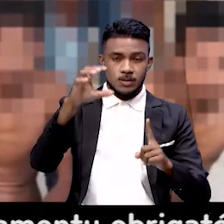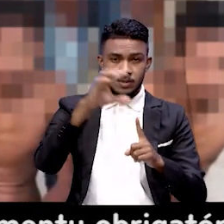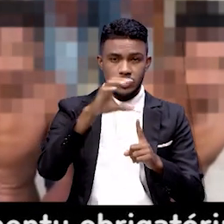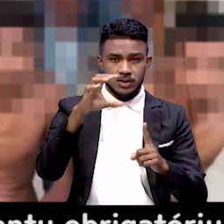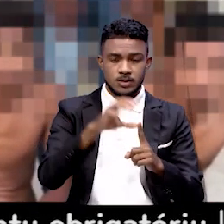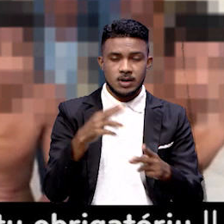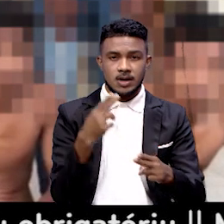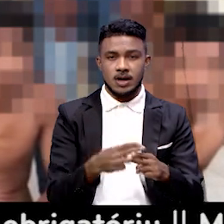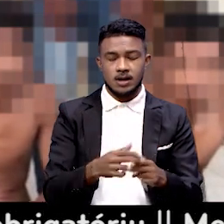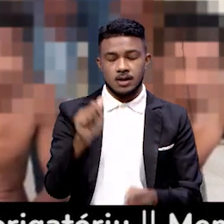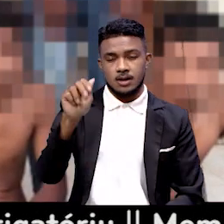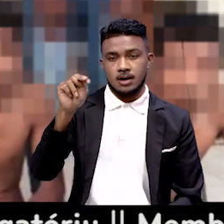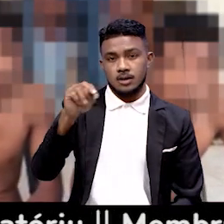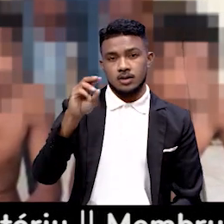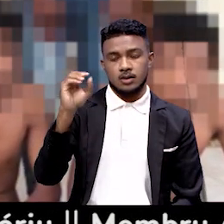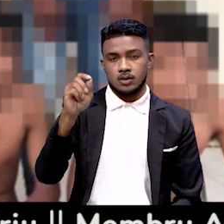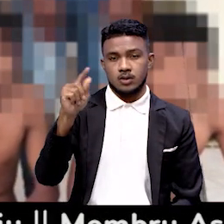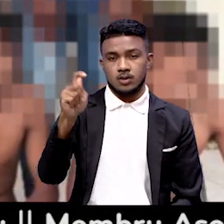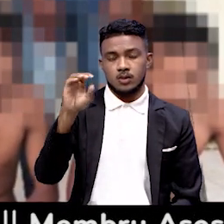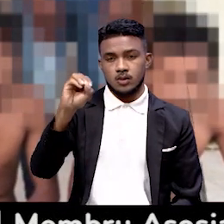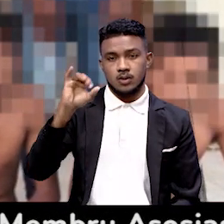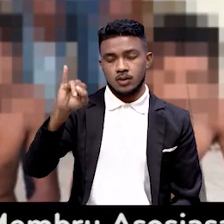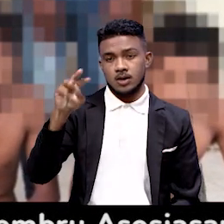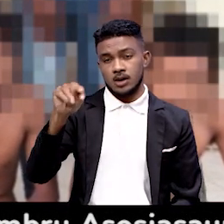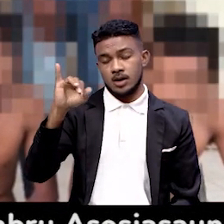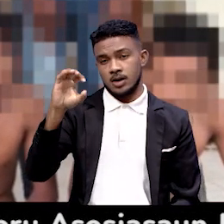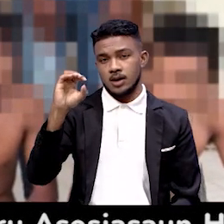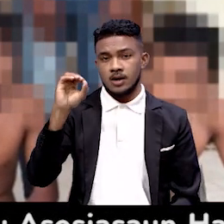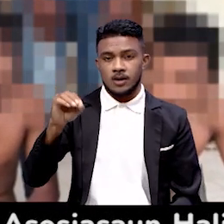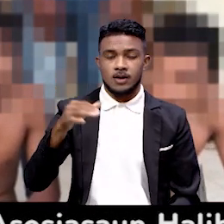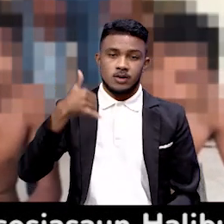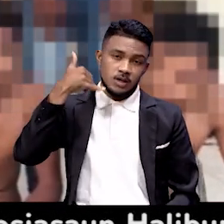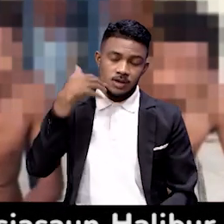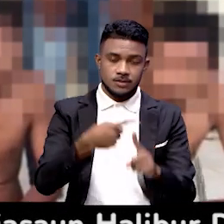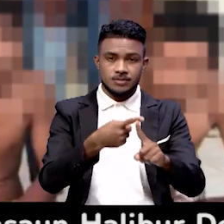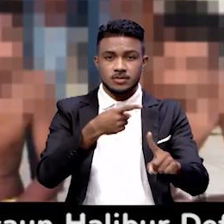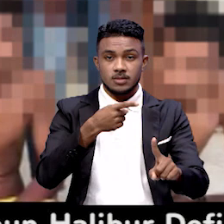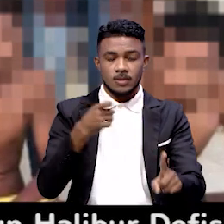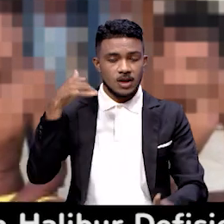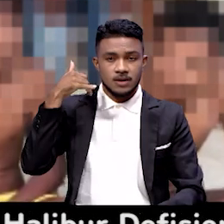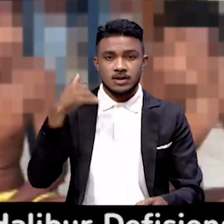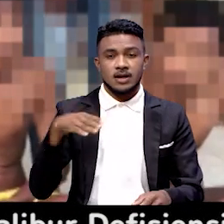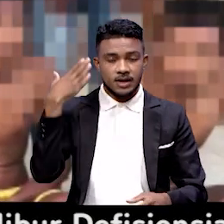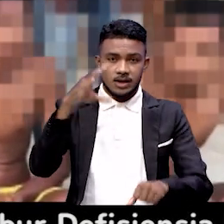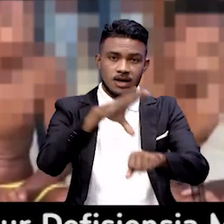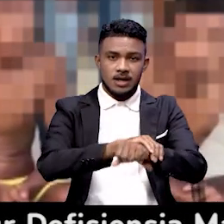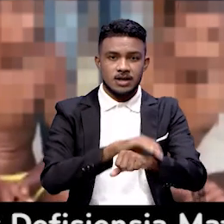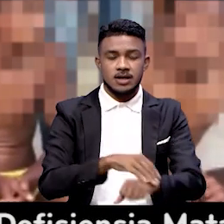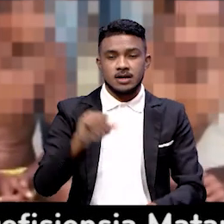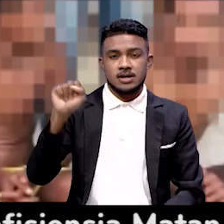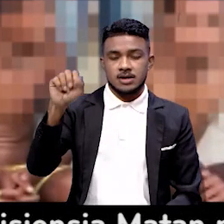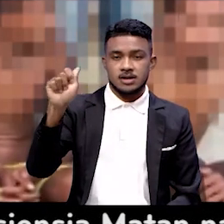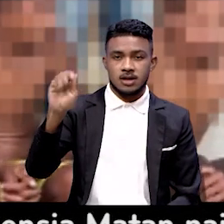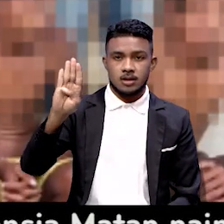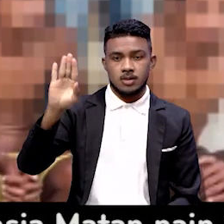superintendente Antônio Maluta, via telefone sábado, ne informa, cidadão na Instanulo Resinguida, captura e área Saburai, posto administrativo